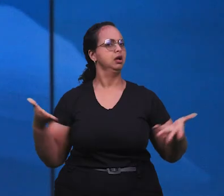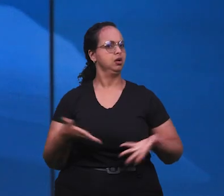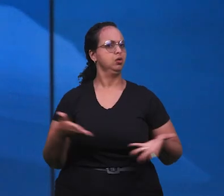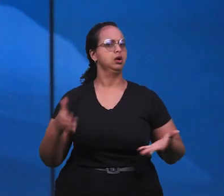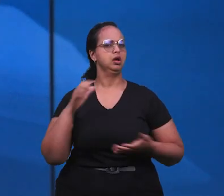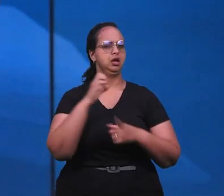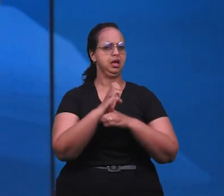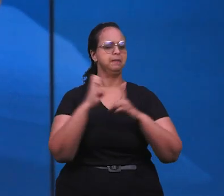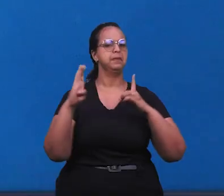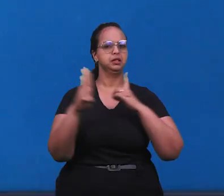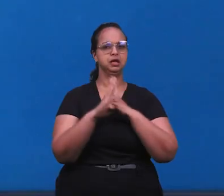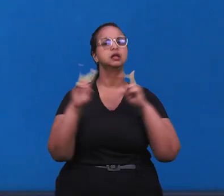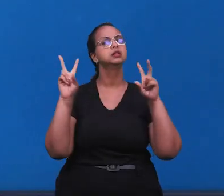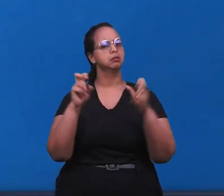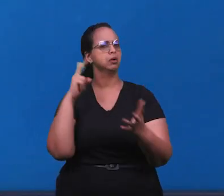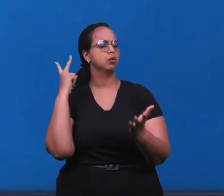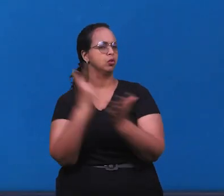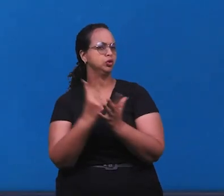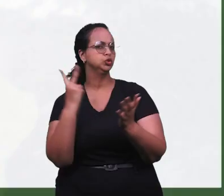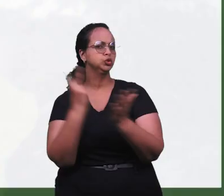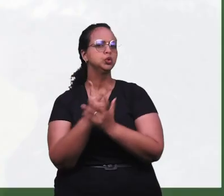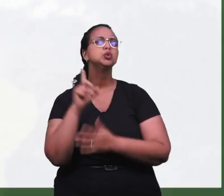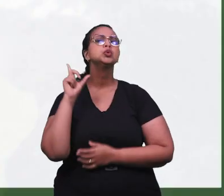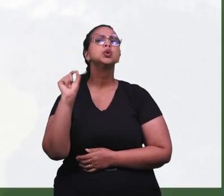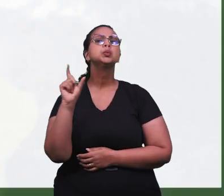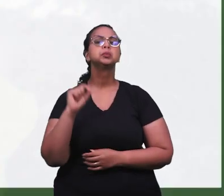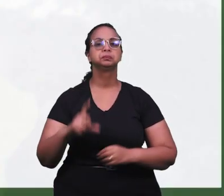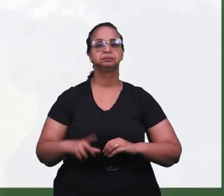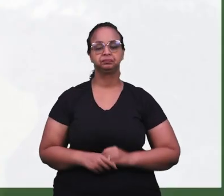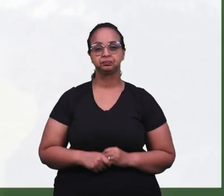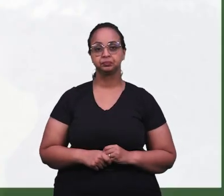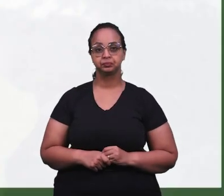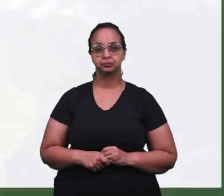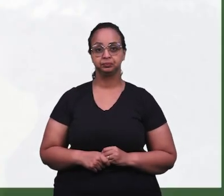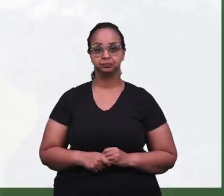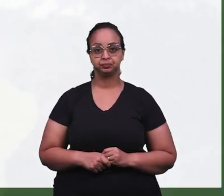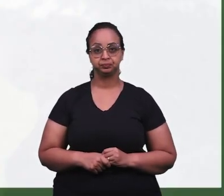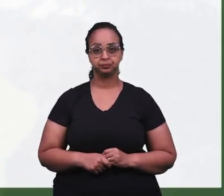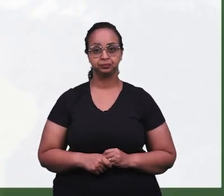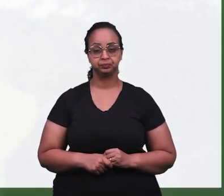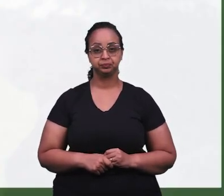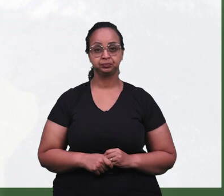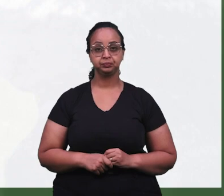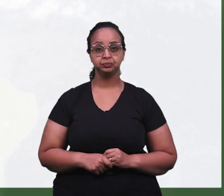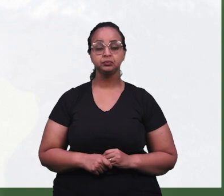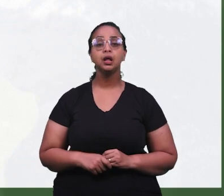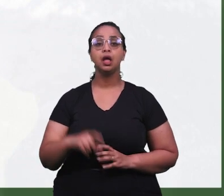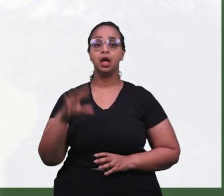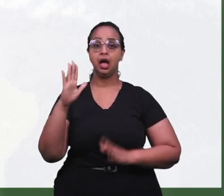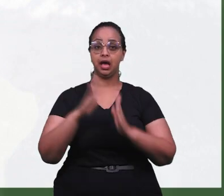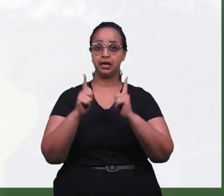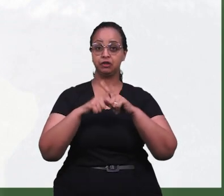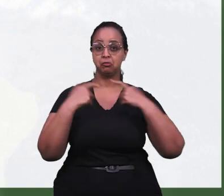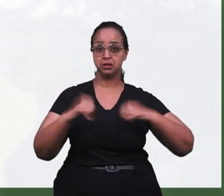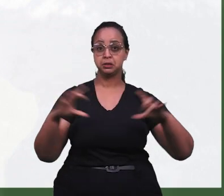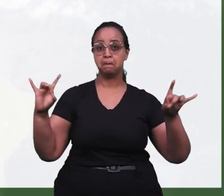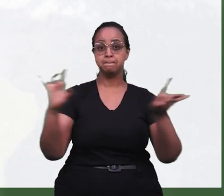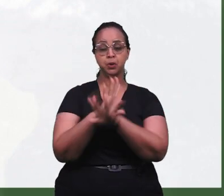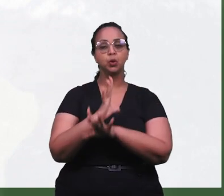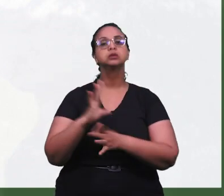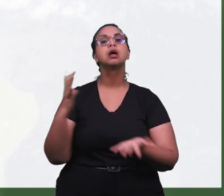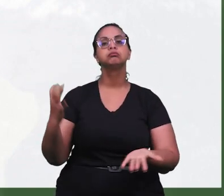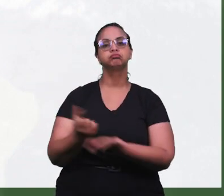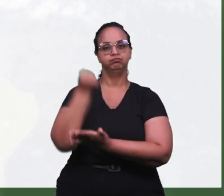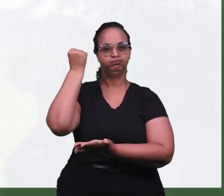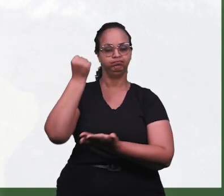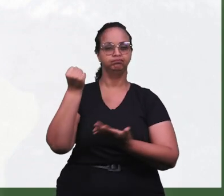continua ainda como o tema relacionado com o preparo da igreja para o arrebatamento. Então nós estamos